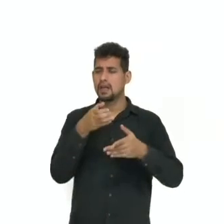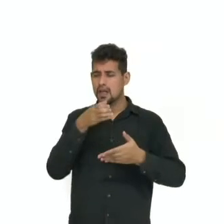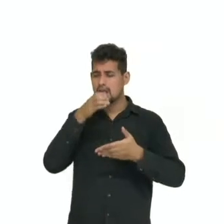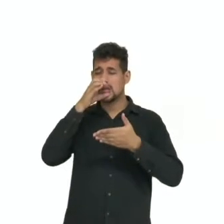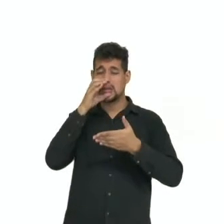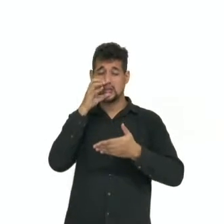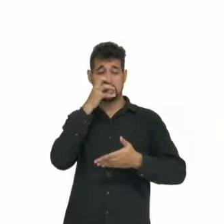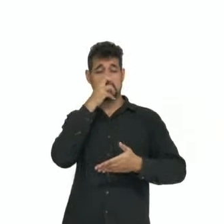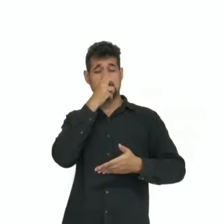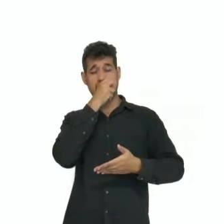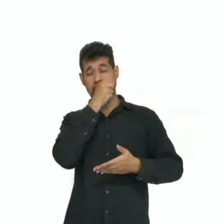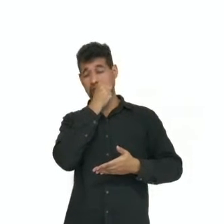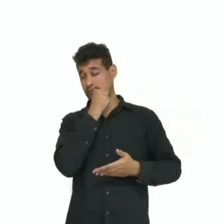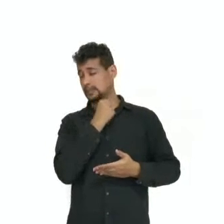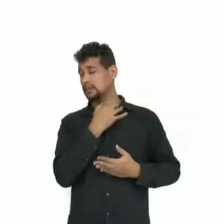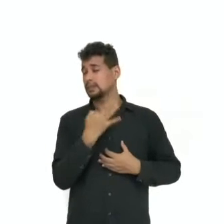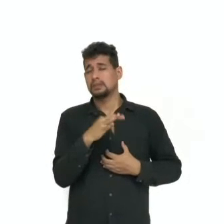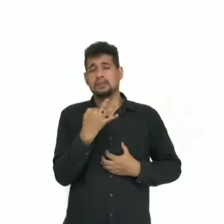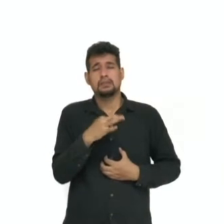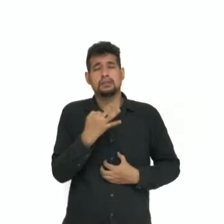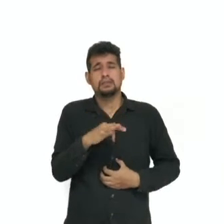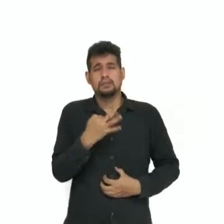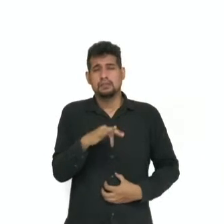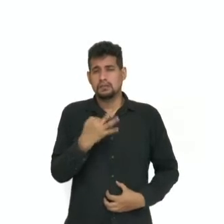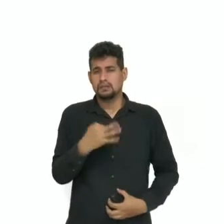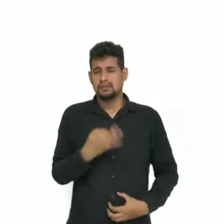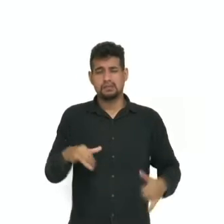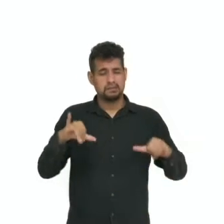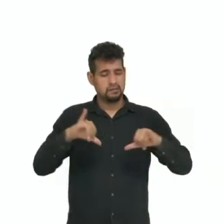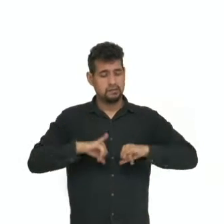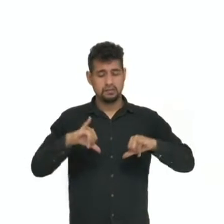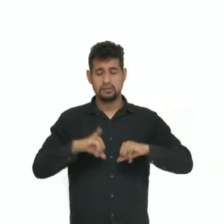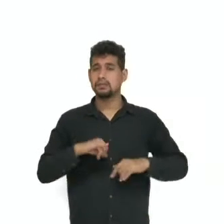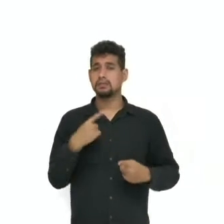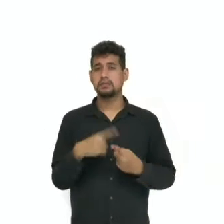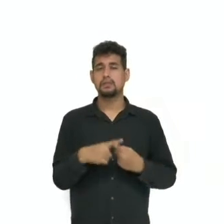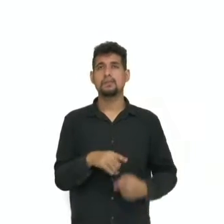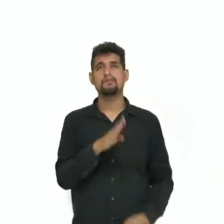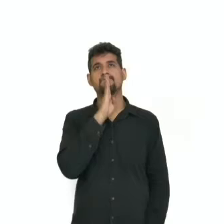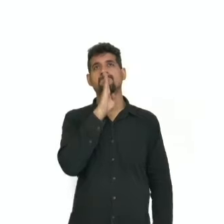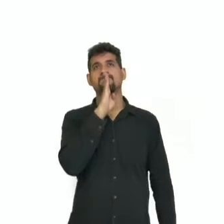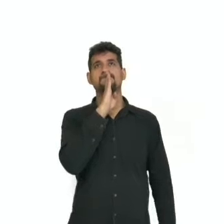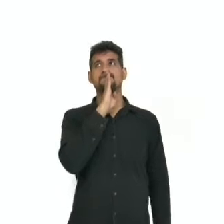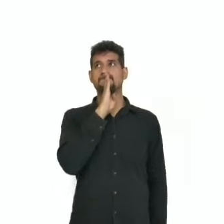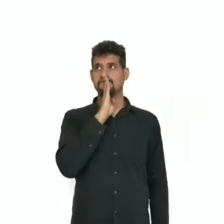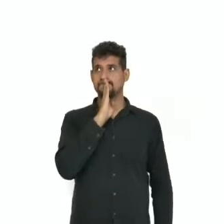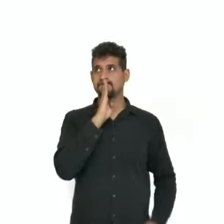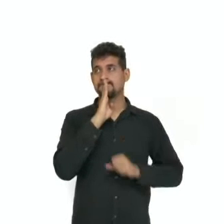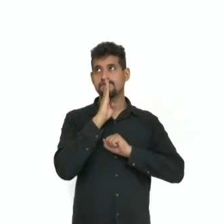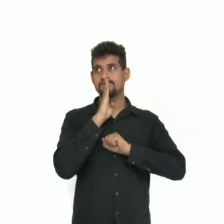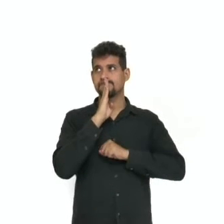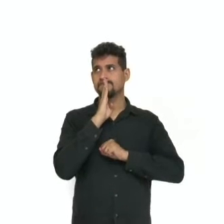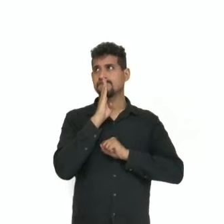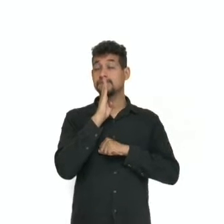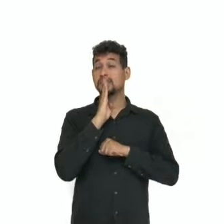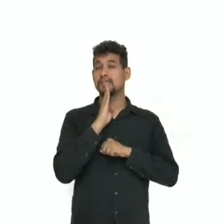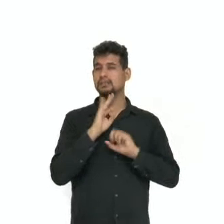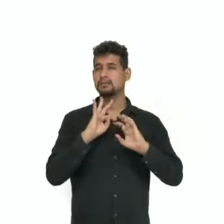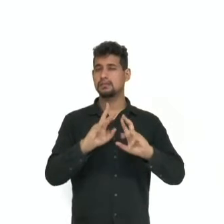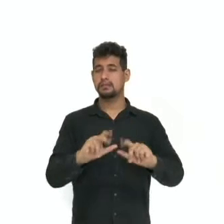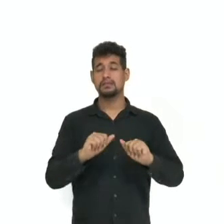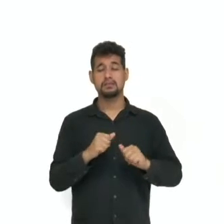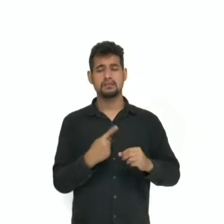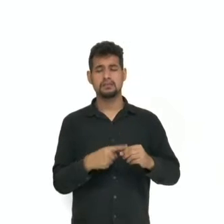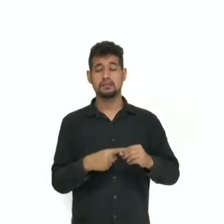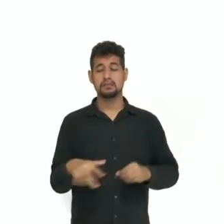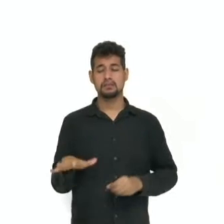amarga, tragar a dor, engolir a labuta, mesmo calada a boca resta o peito. Silêncio na